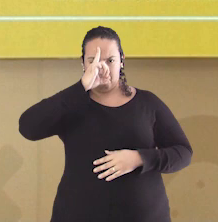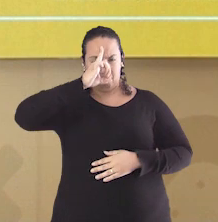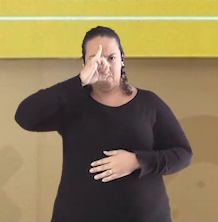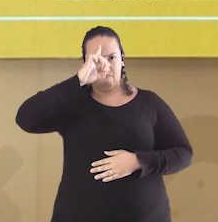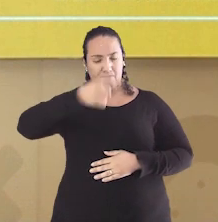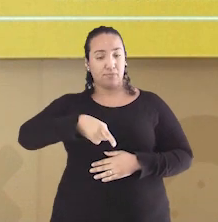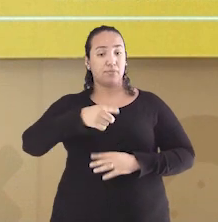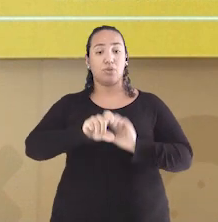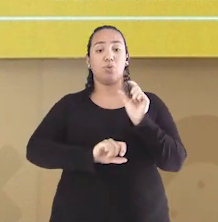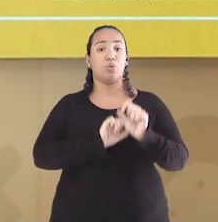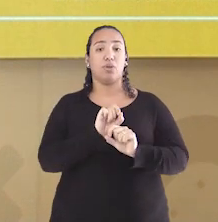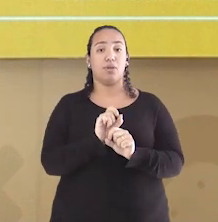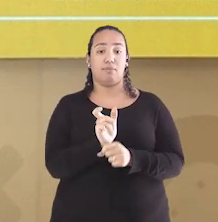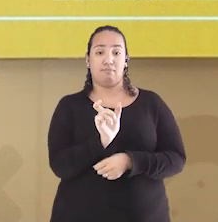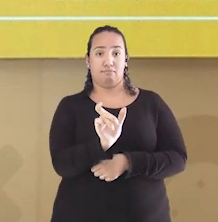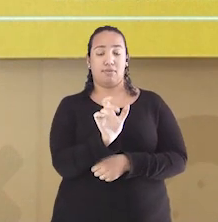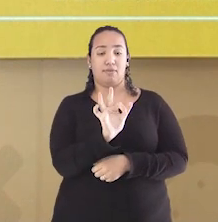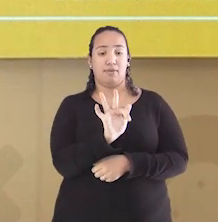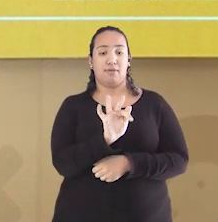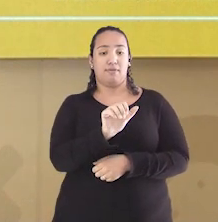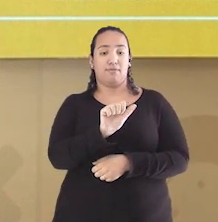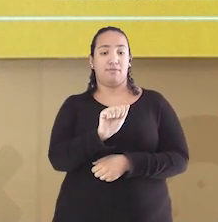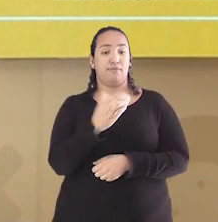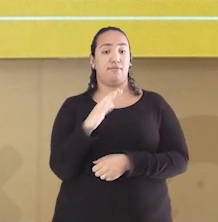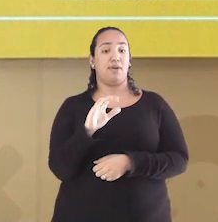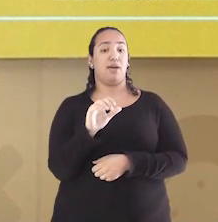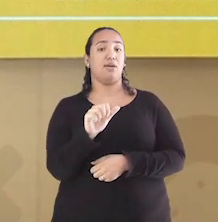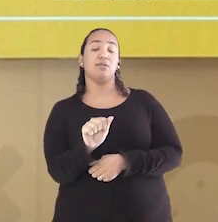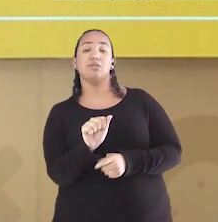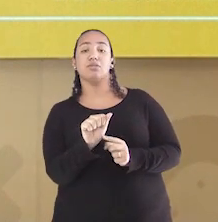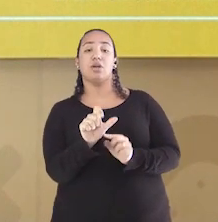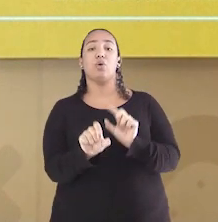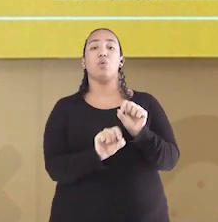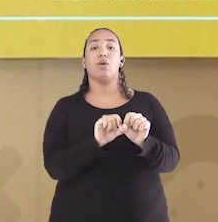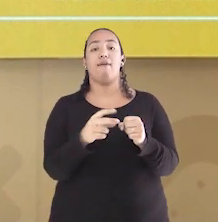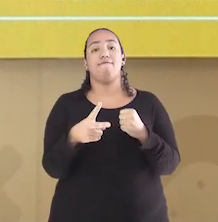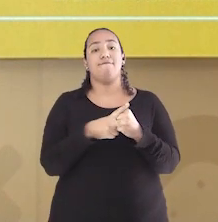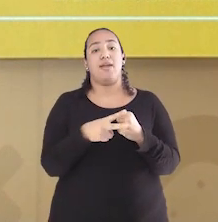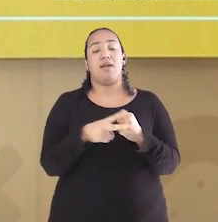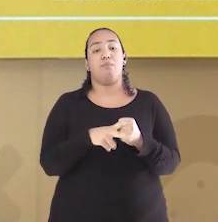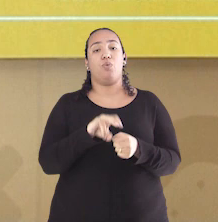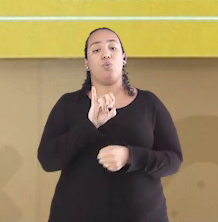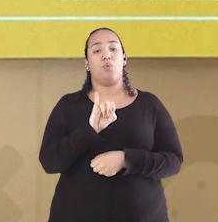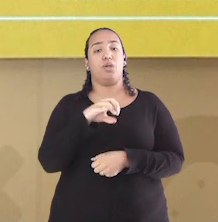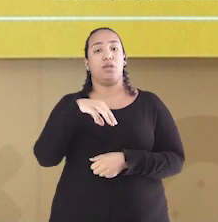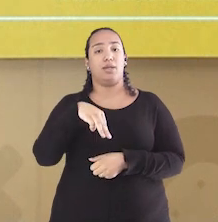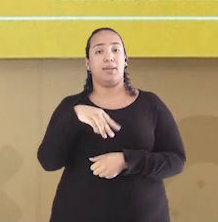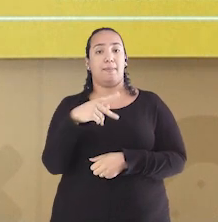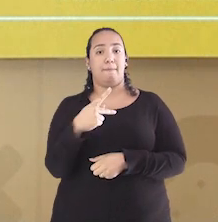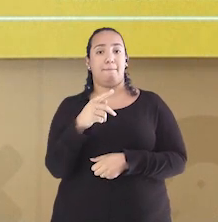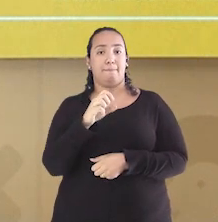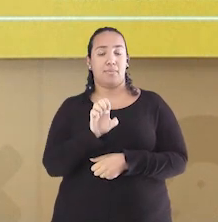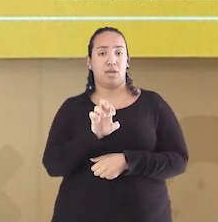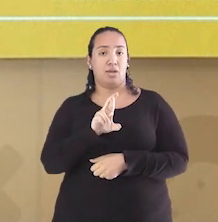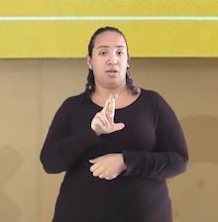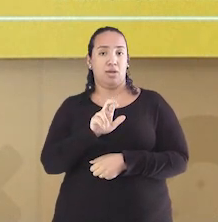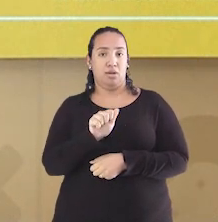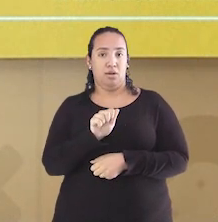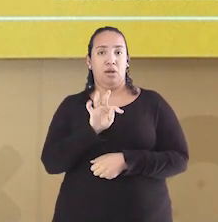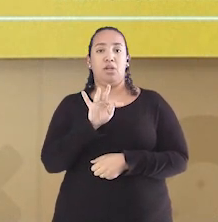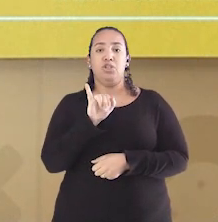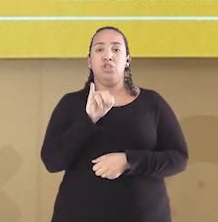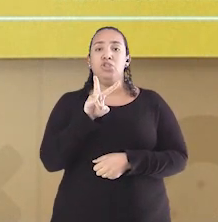ordem? A palavra faça é um verbo que está no modo imperativo. Ó, modo